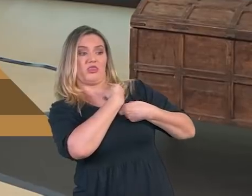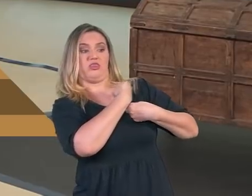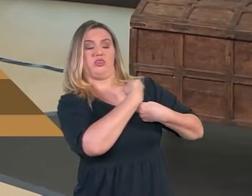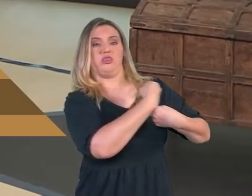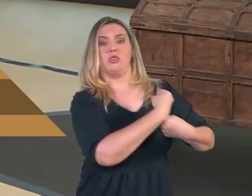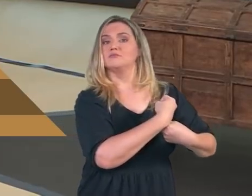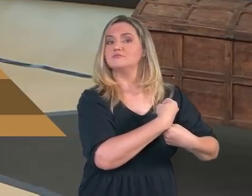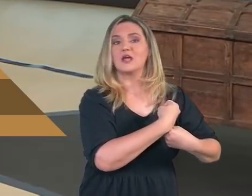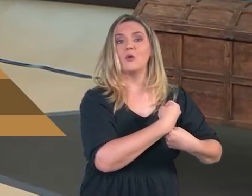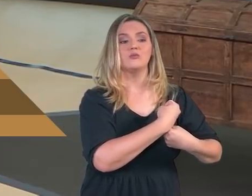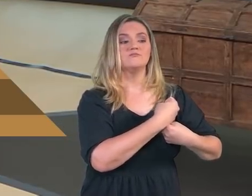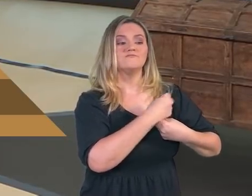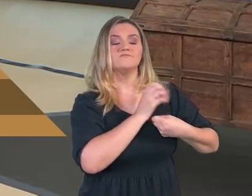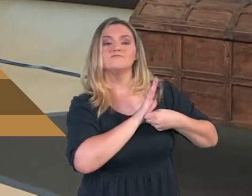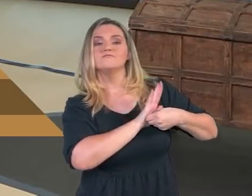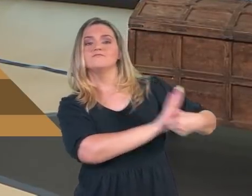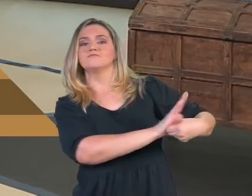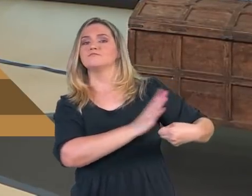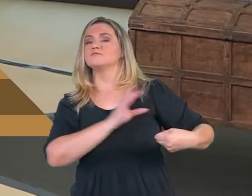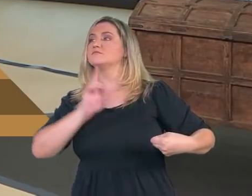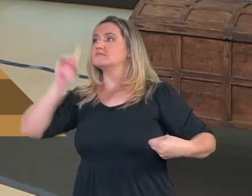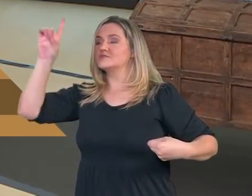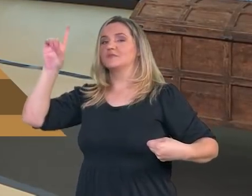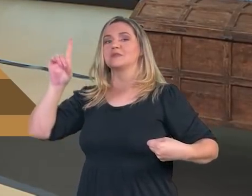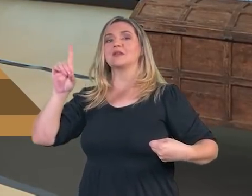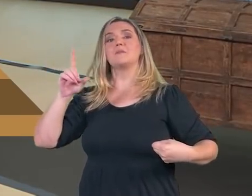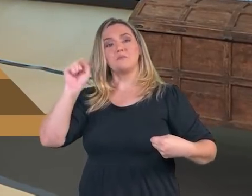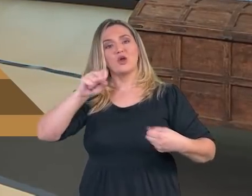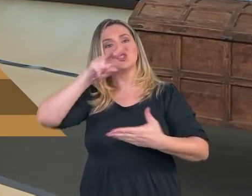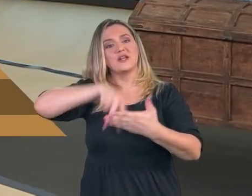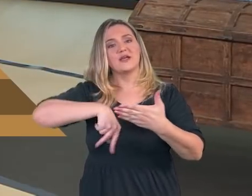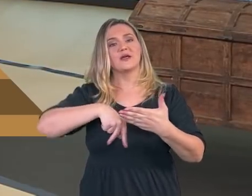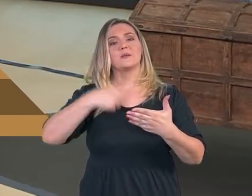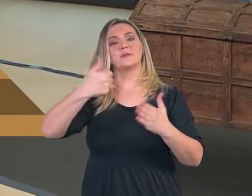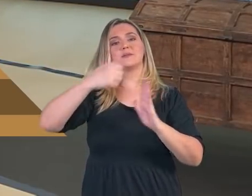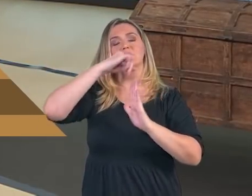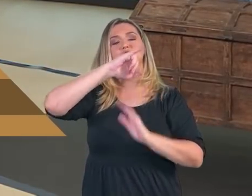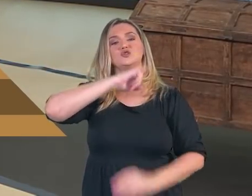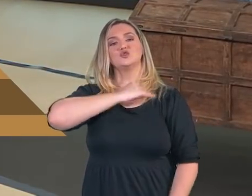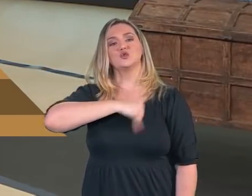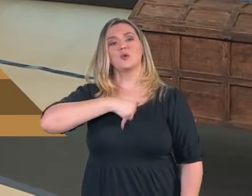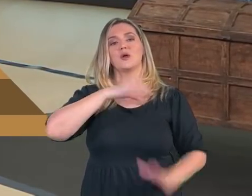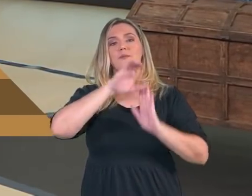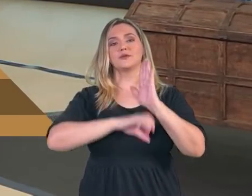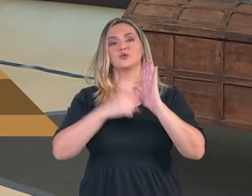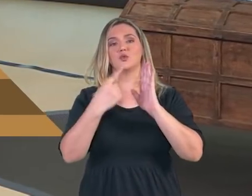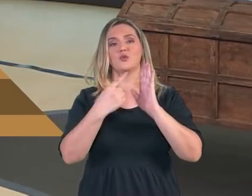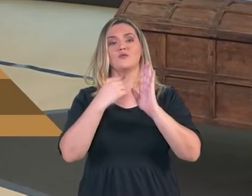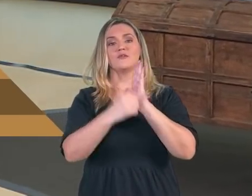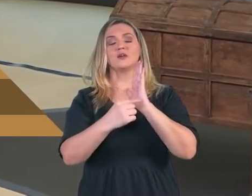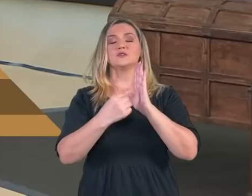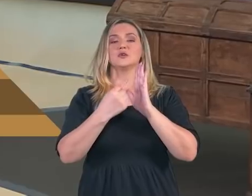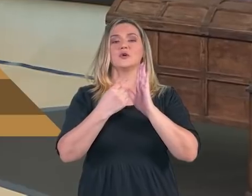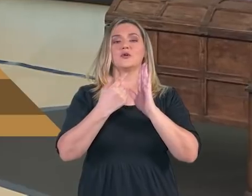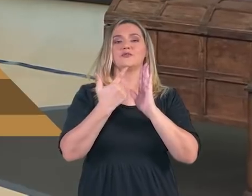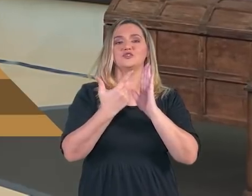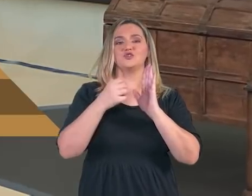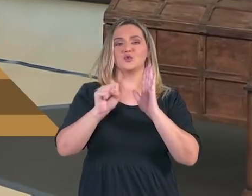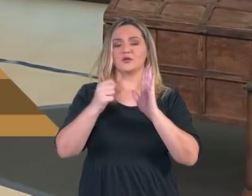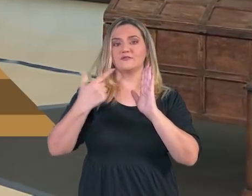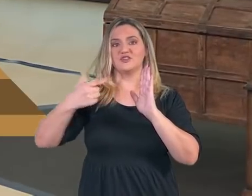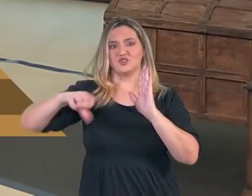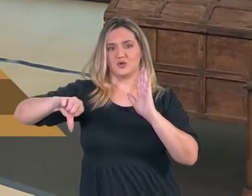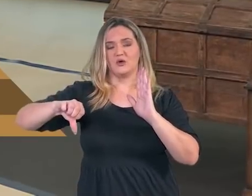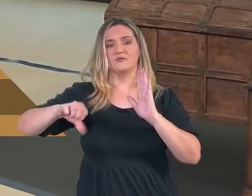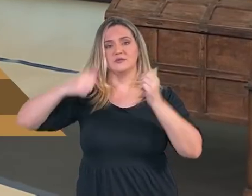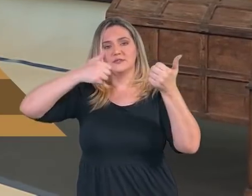isso com calma depois em 1 João capítulo 1, versículos 8 e 9. Aquele que é santo, que é resgatado pela graça, tem